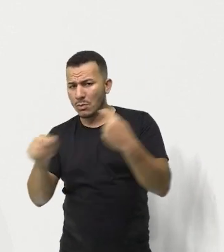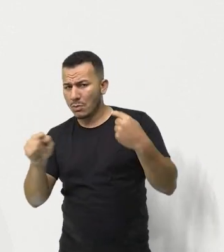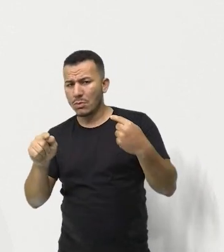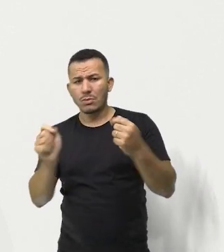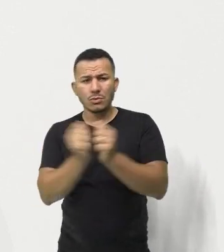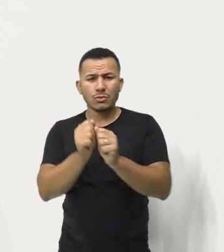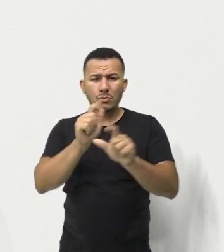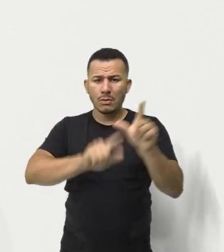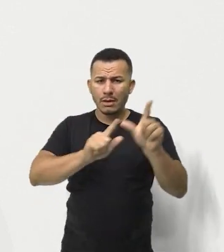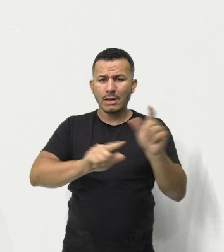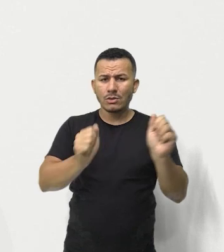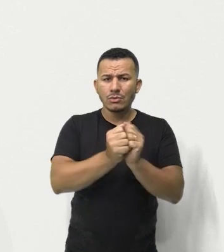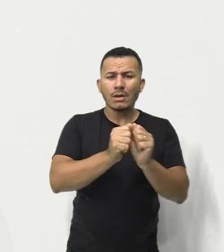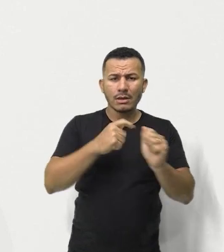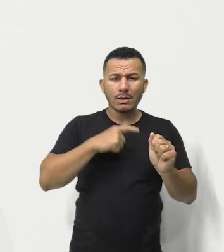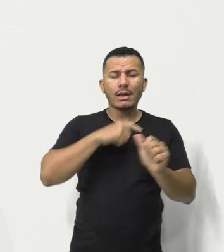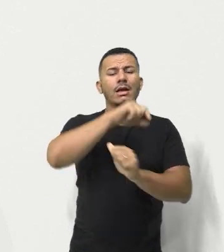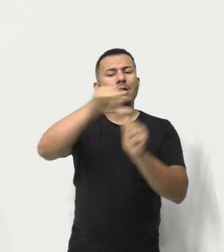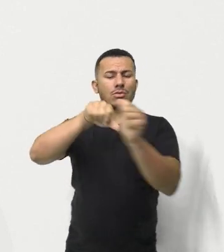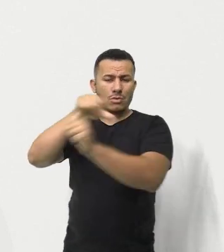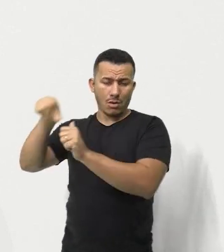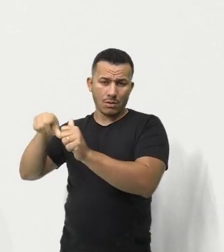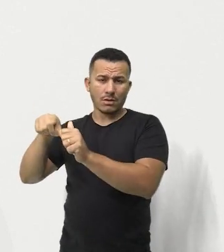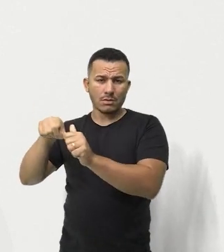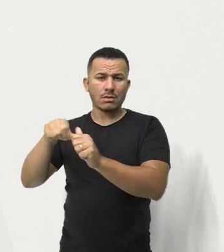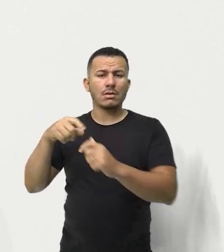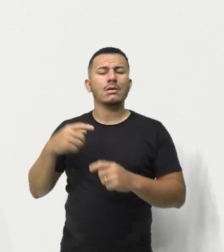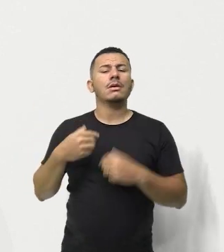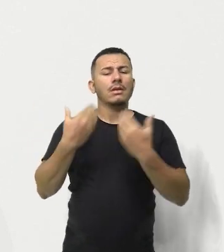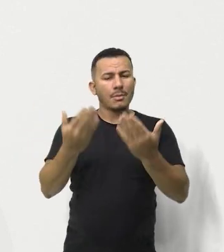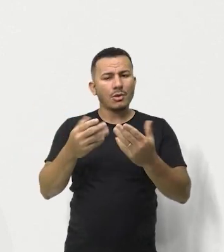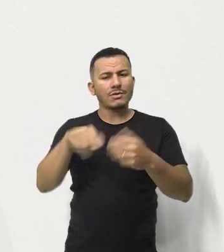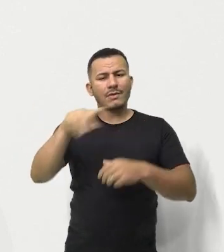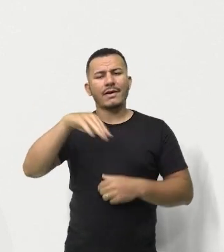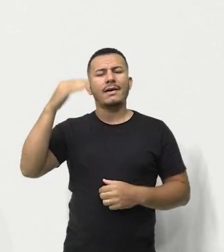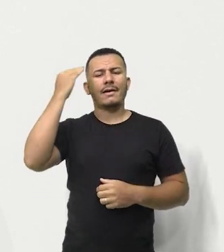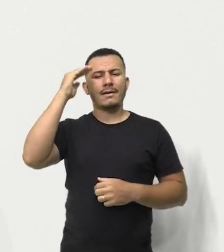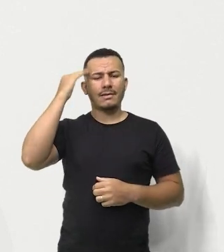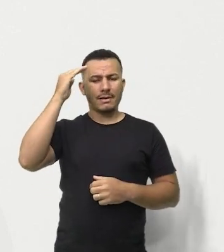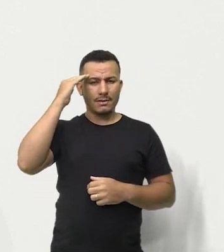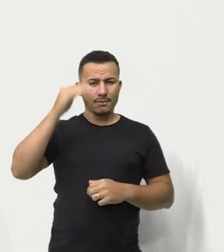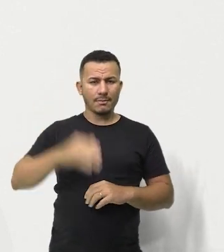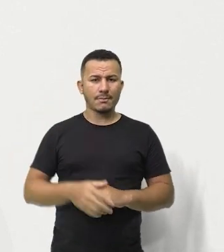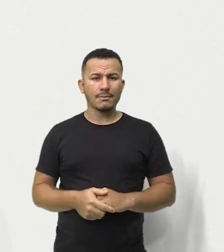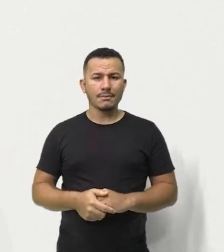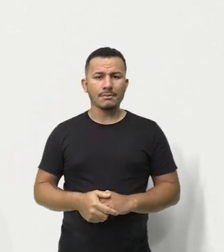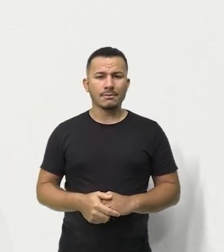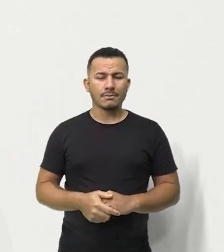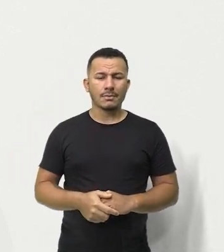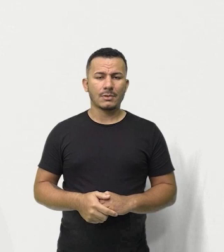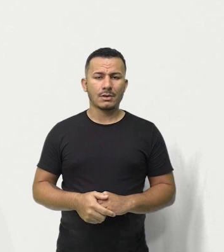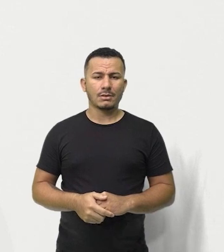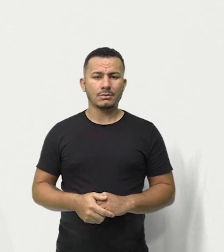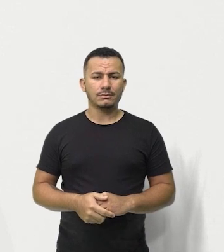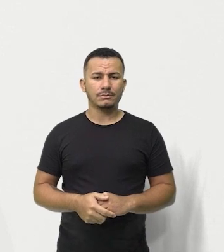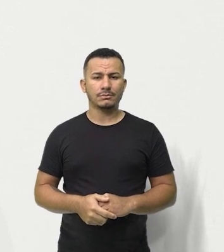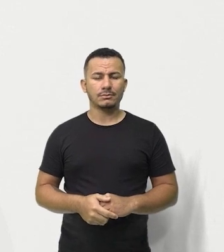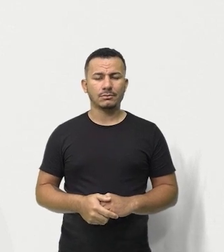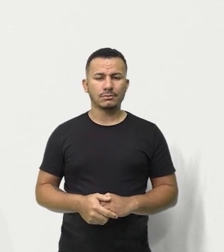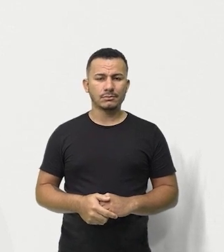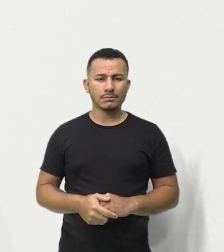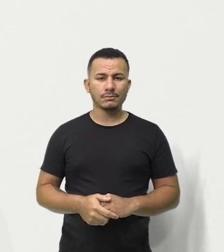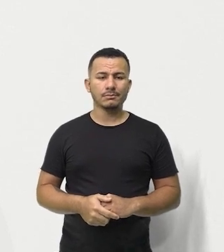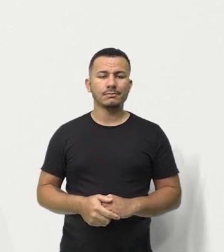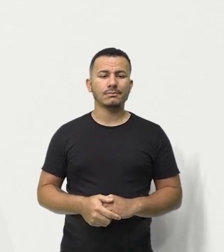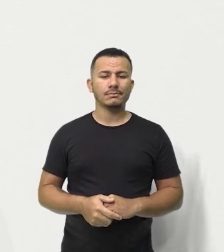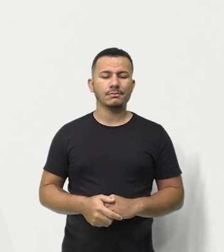termo algébrico, que é aquele que vem acompanhado da letra, joga para o outro lado com a operação inversa, para você entender por que vai com a operação inversa.